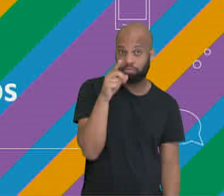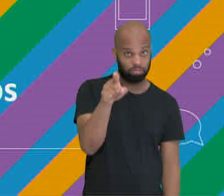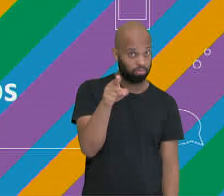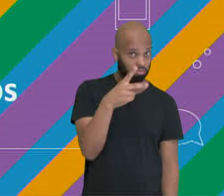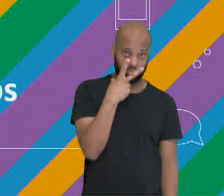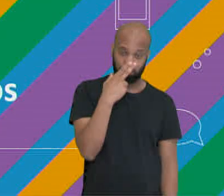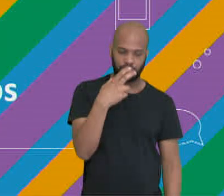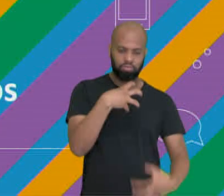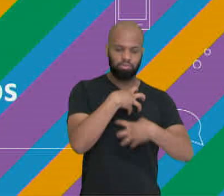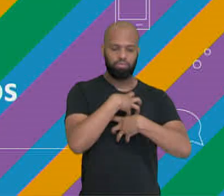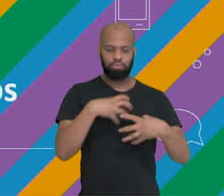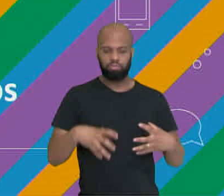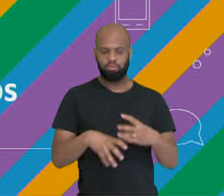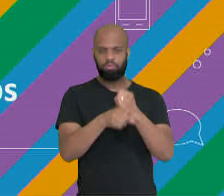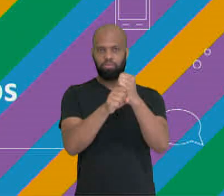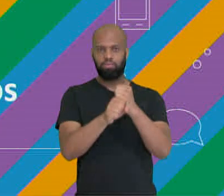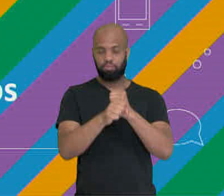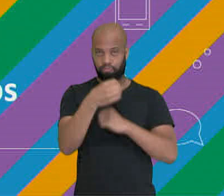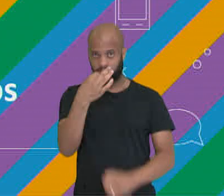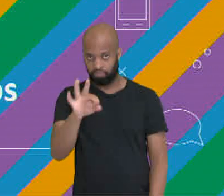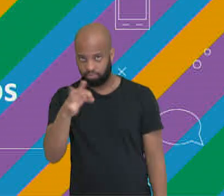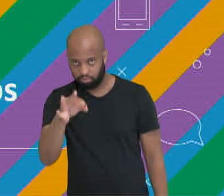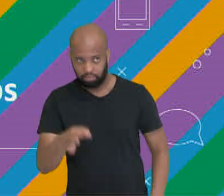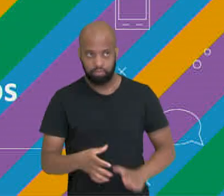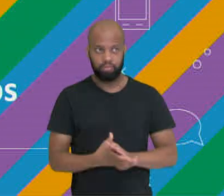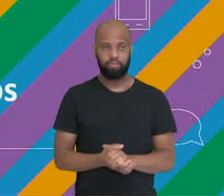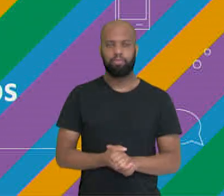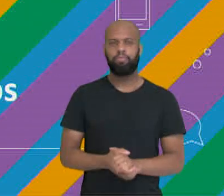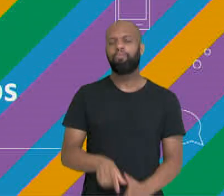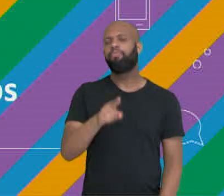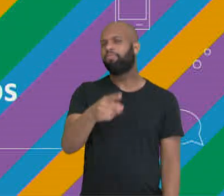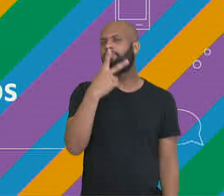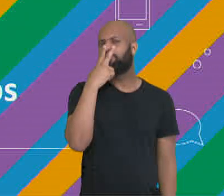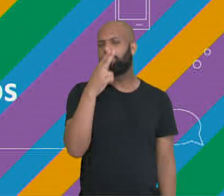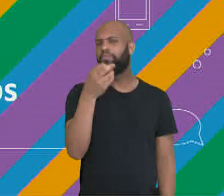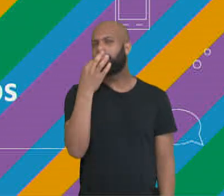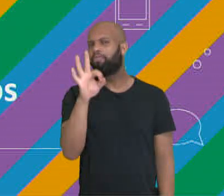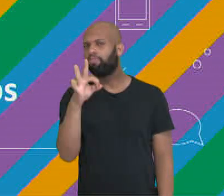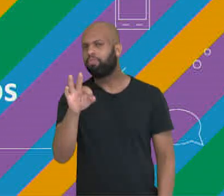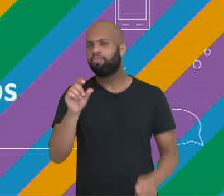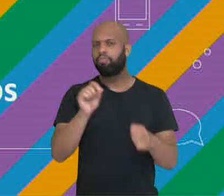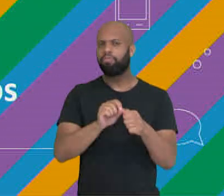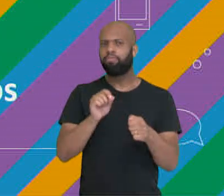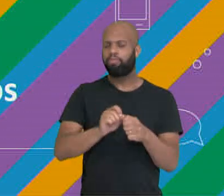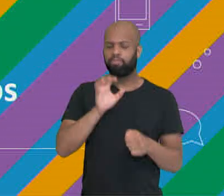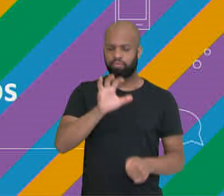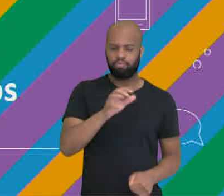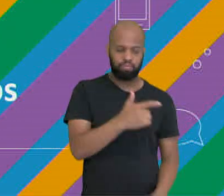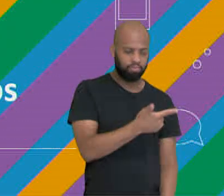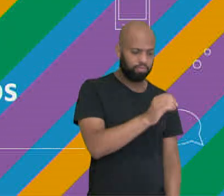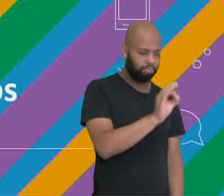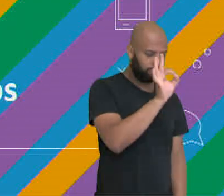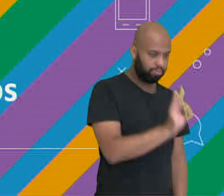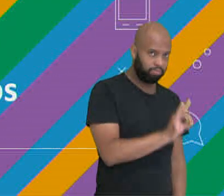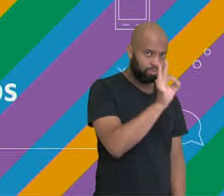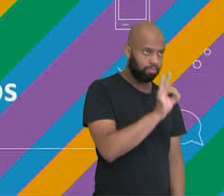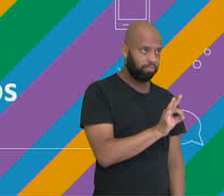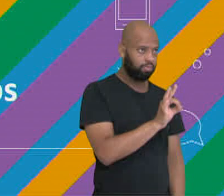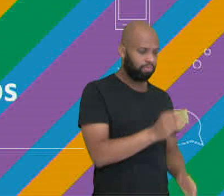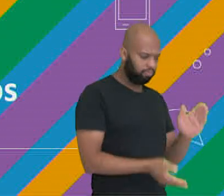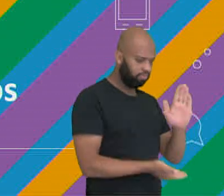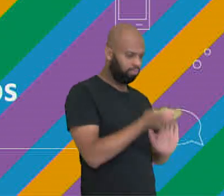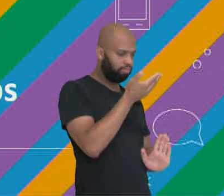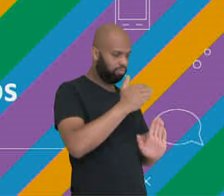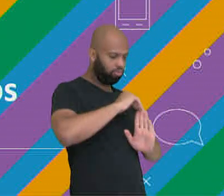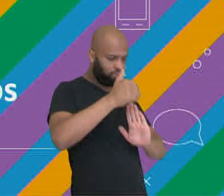que essa forma de cálculo está correta? Você acha que foi certo ele pegar os 20% de aumento e colocar